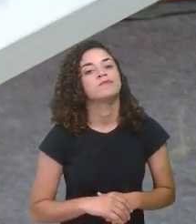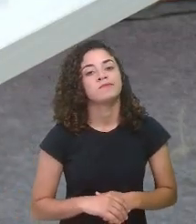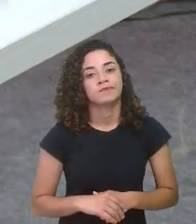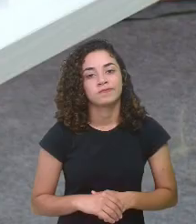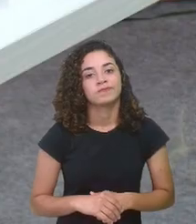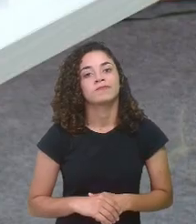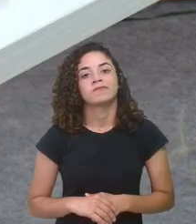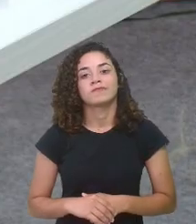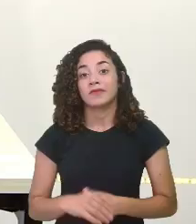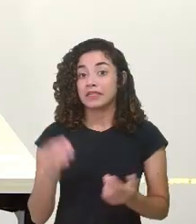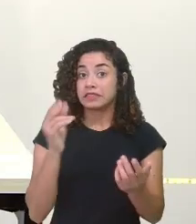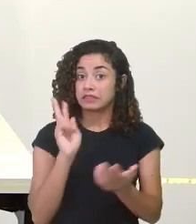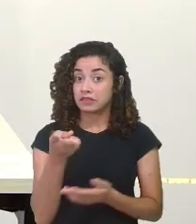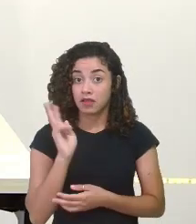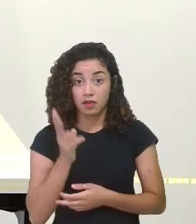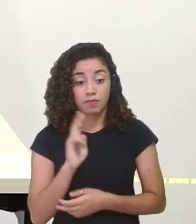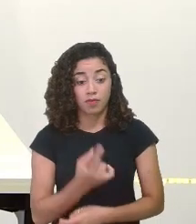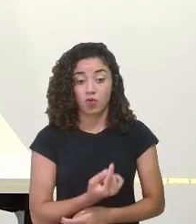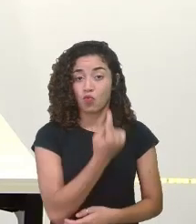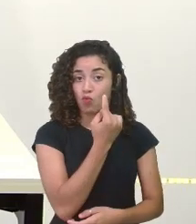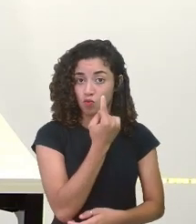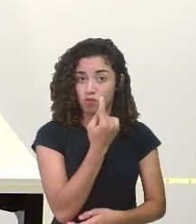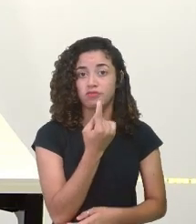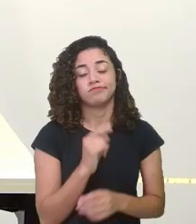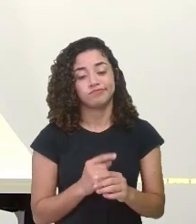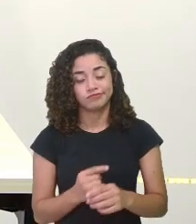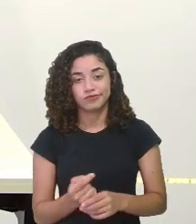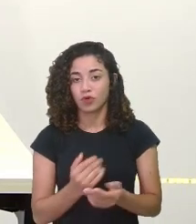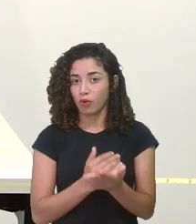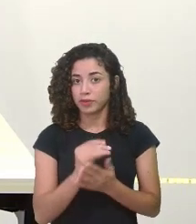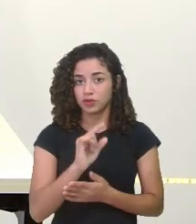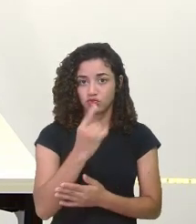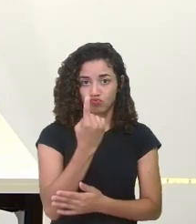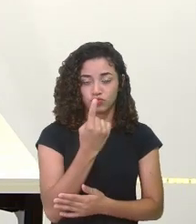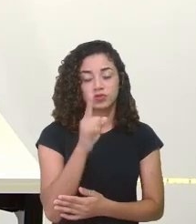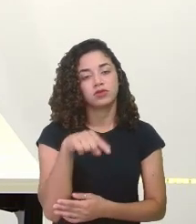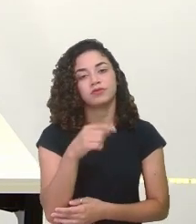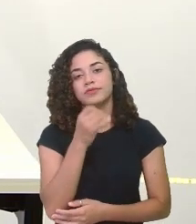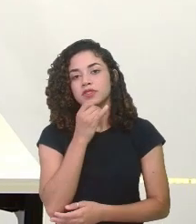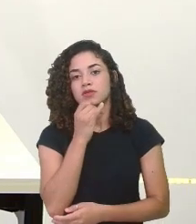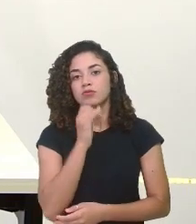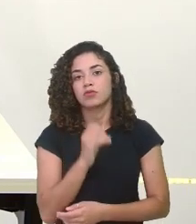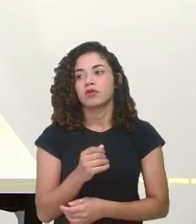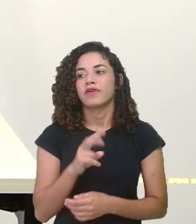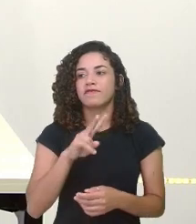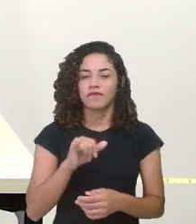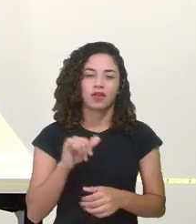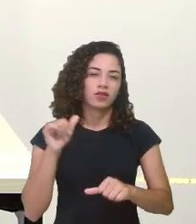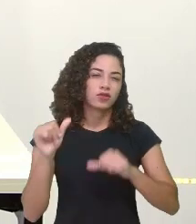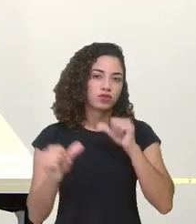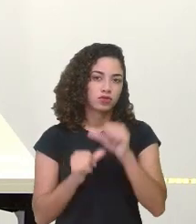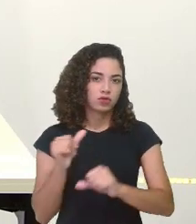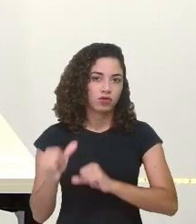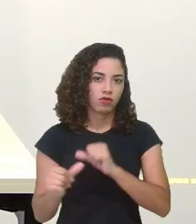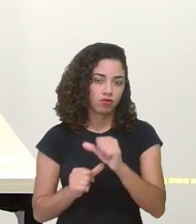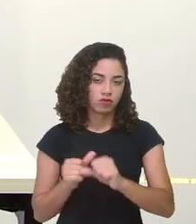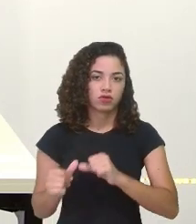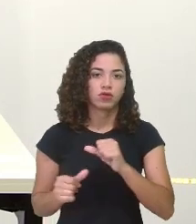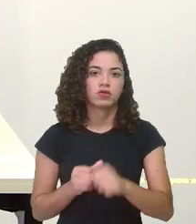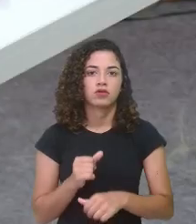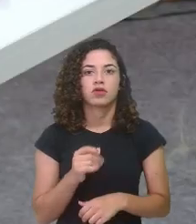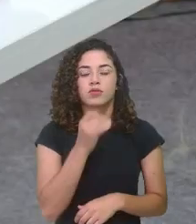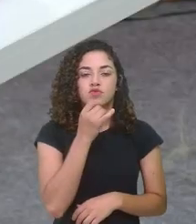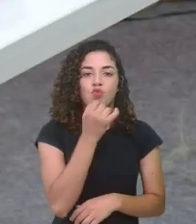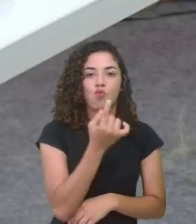com o número 1 na frente. E aí a gente só vai trocar, tá, as unidades, tá? Aqui o 1, esse 1 está representando